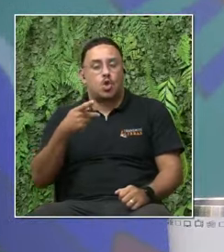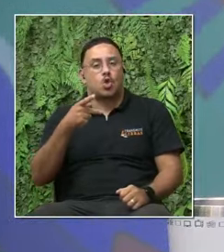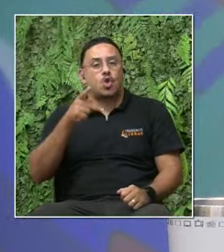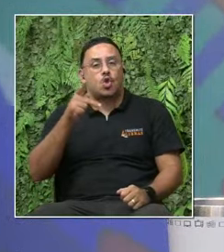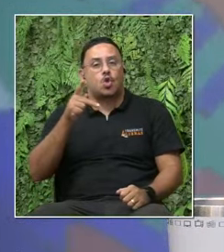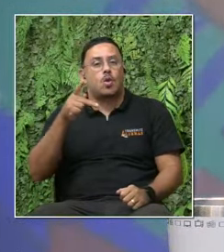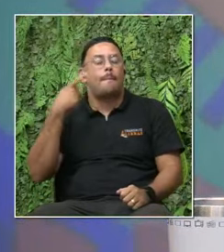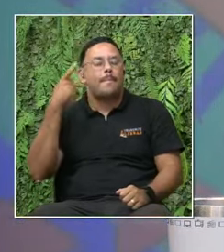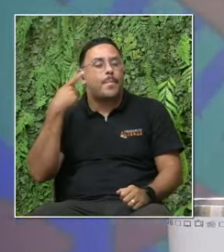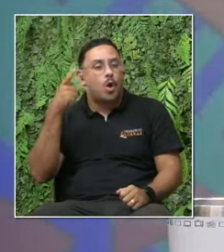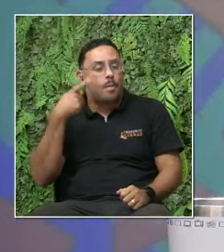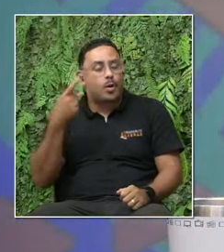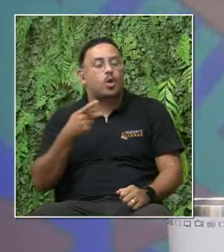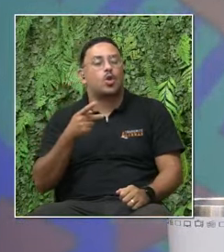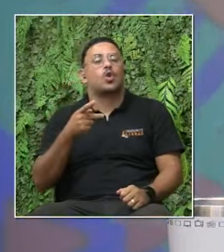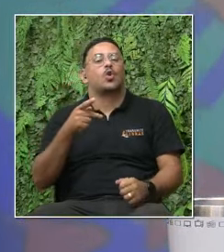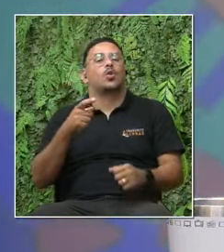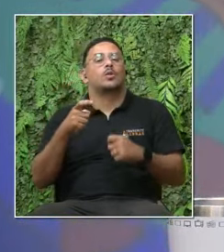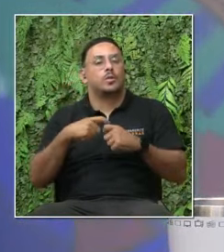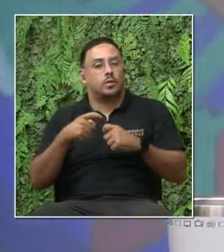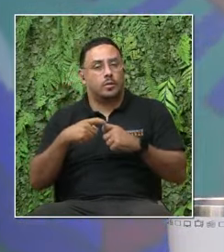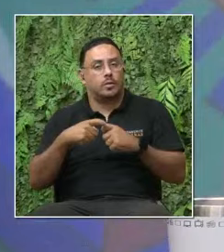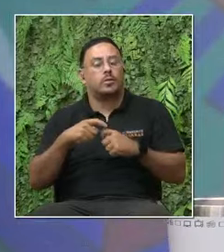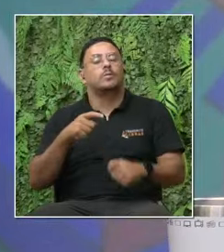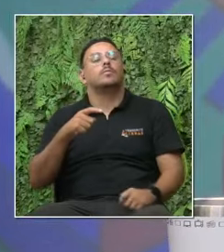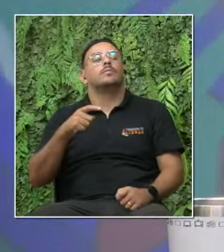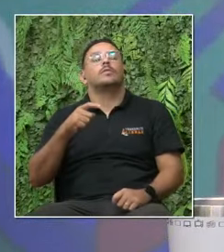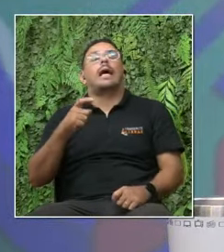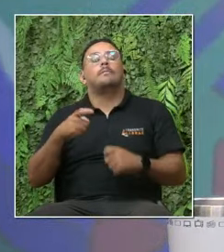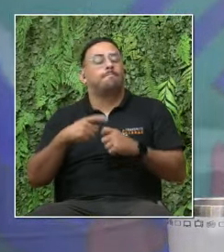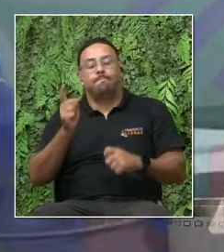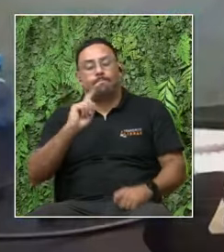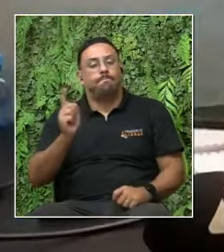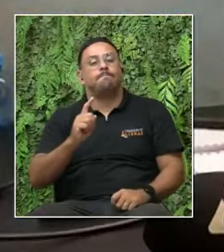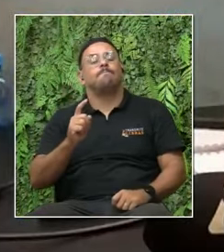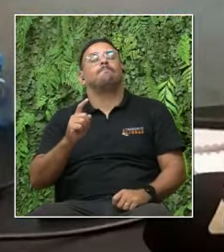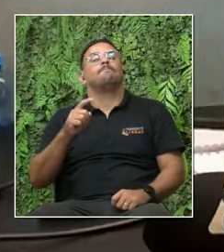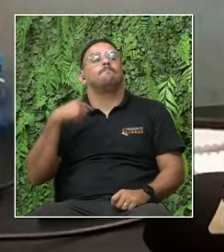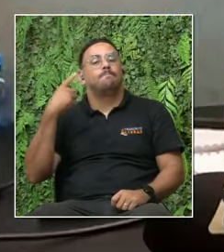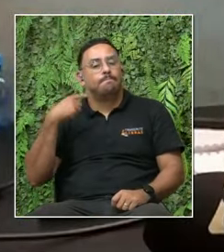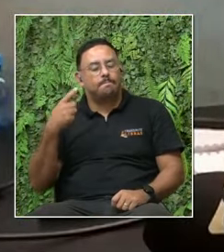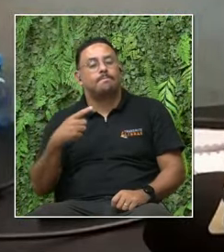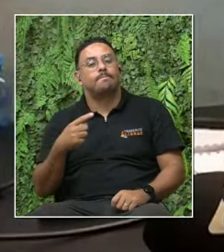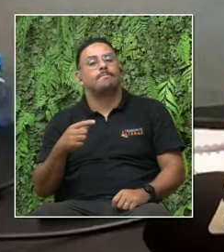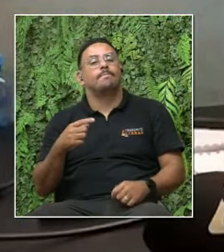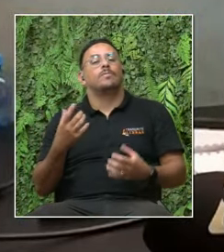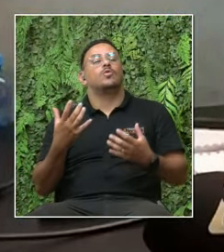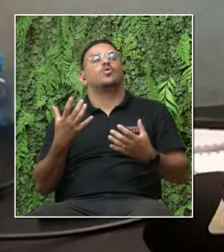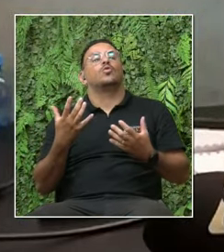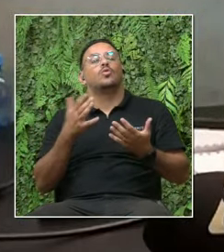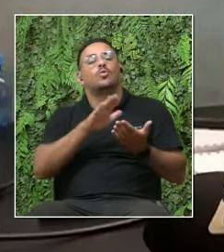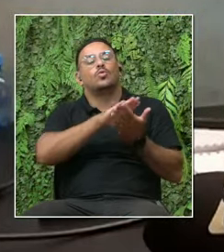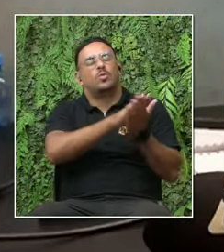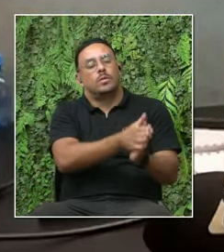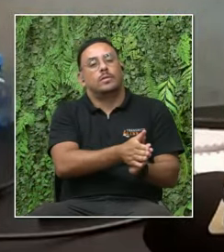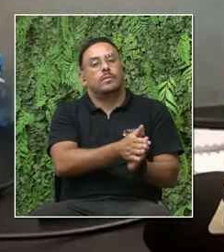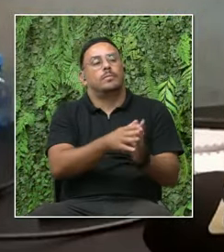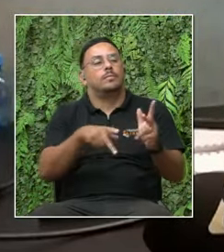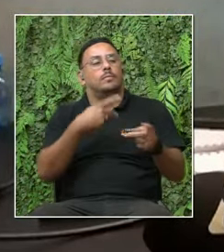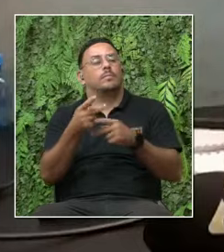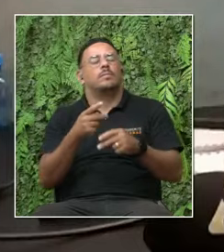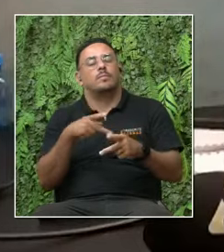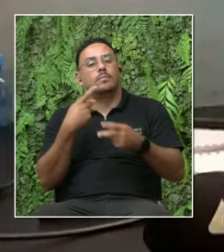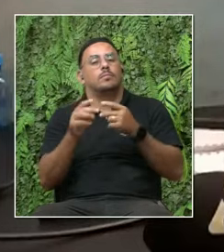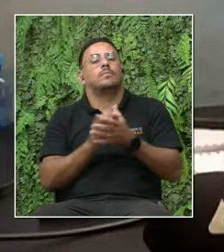alender Barreto Lima da Silva ele é responsável pela coordenadoria de combate ao racismo uma ele vai falar